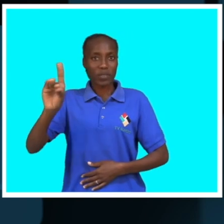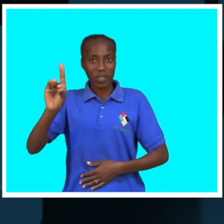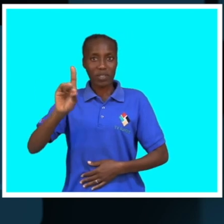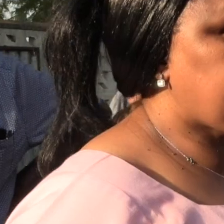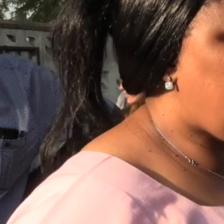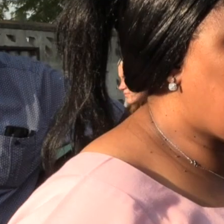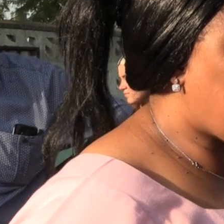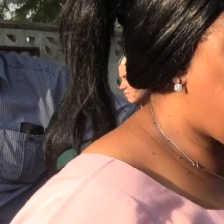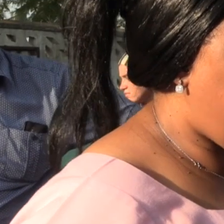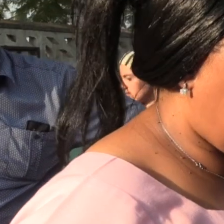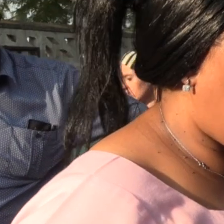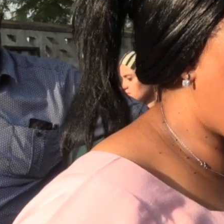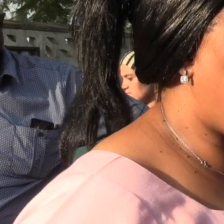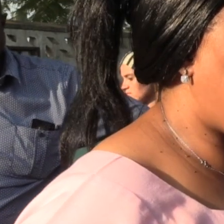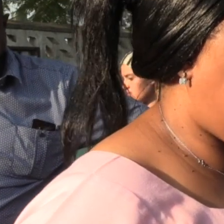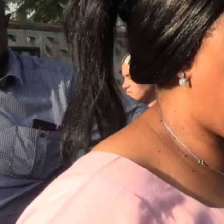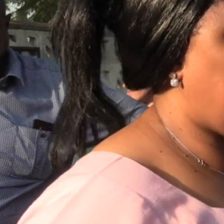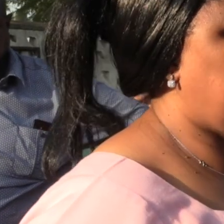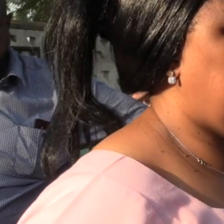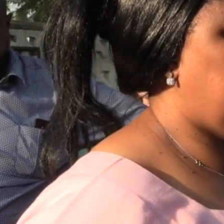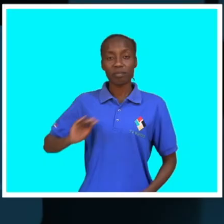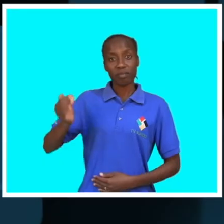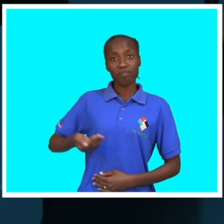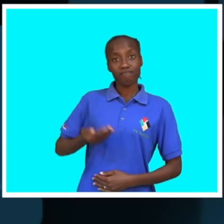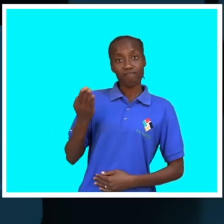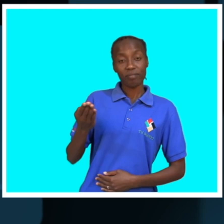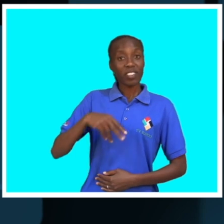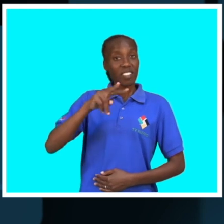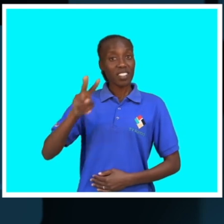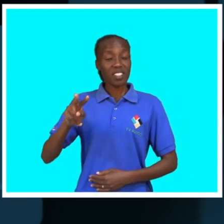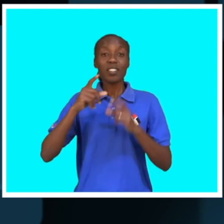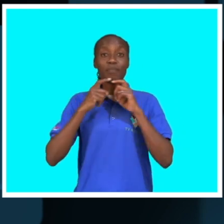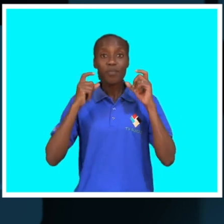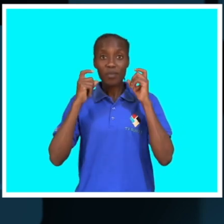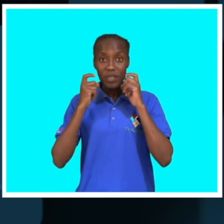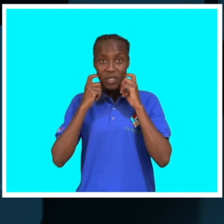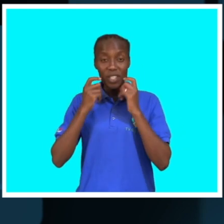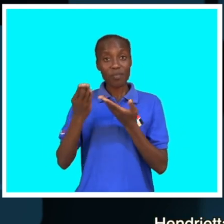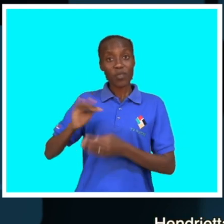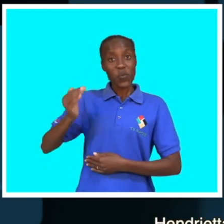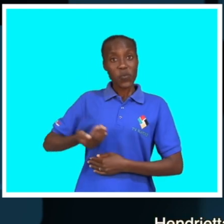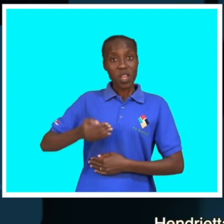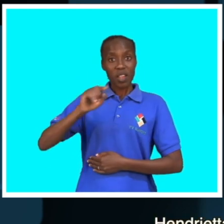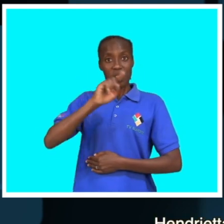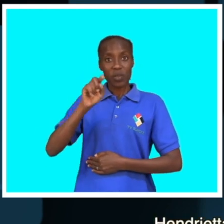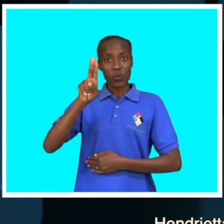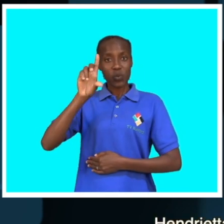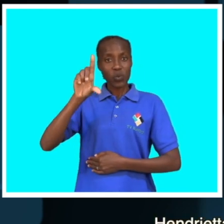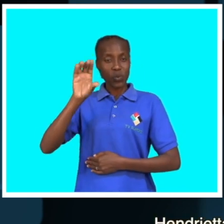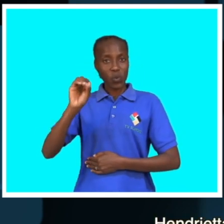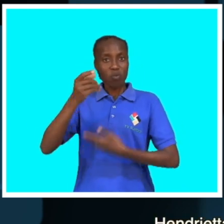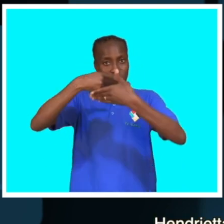A África também apoia as com deficiência desabotadas. Durante a visita efetuada a Moçambique, Hendreta Zulo